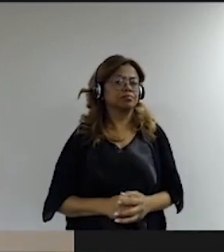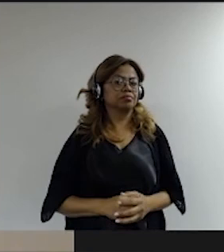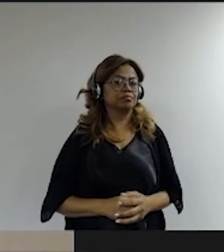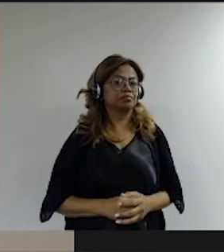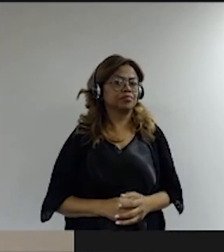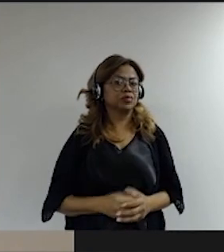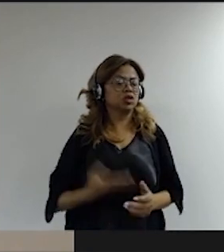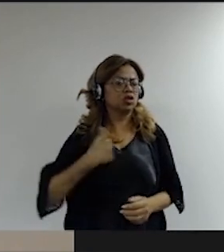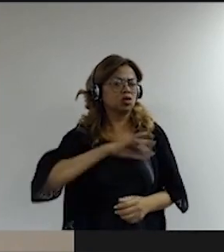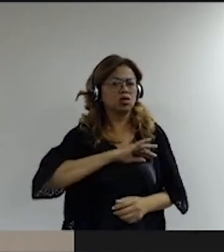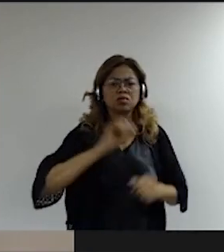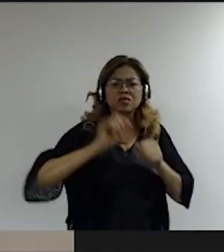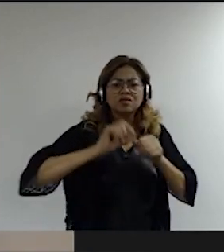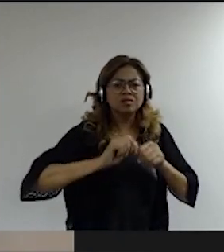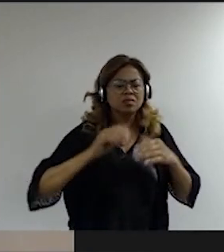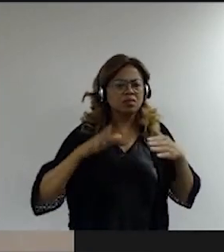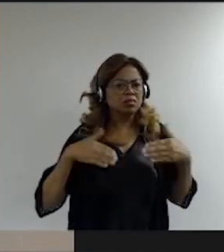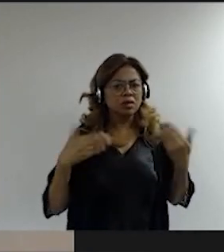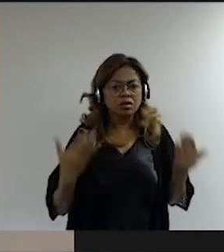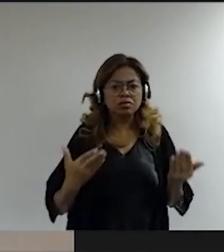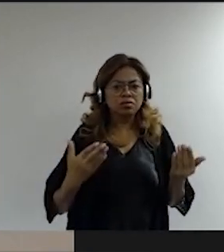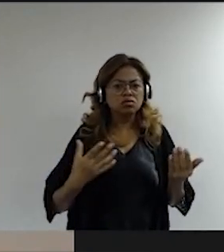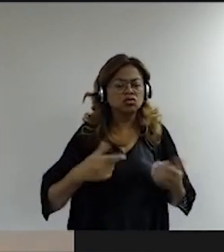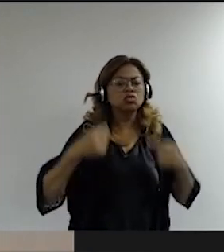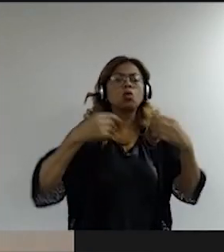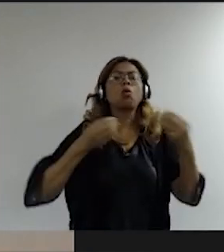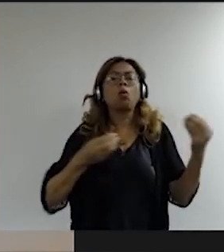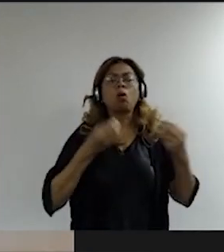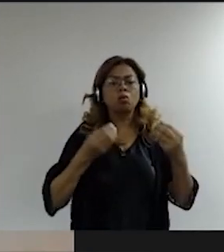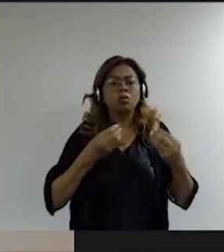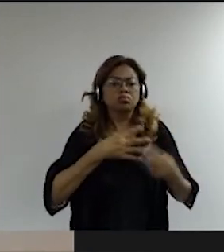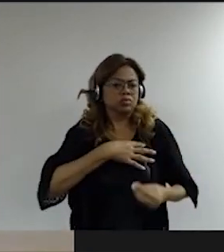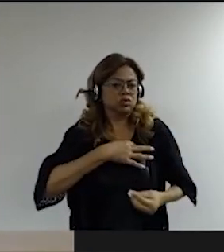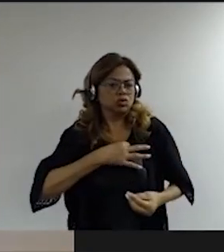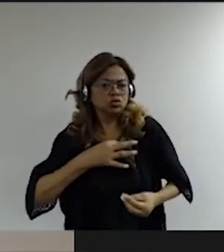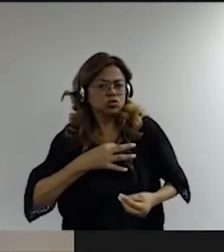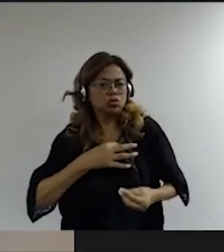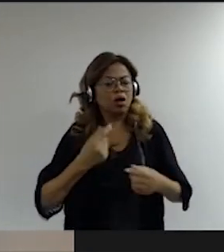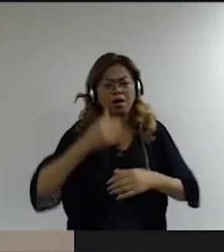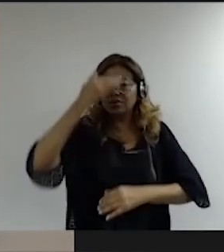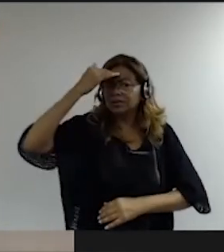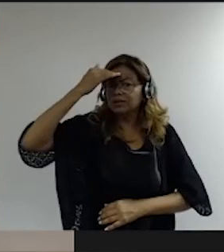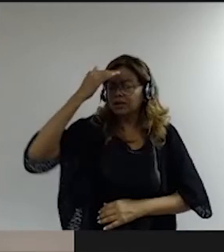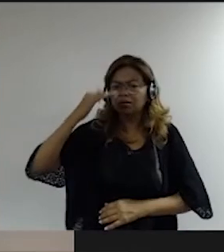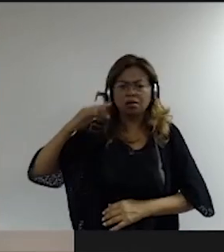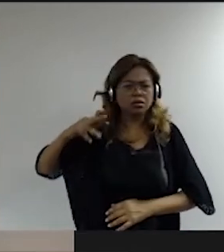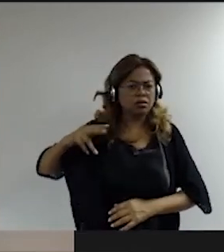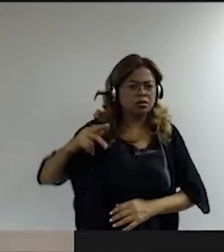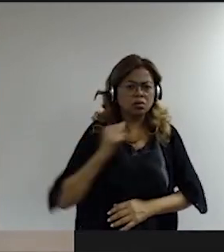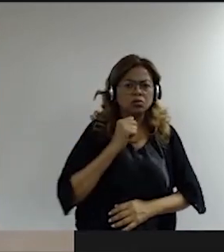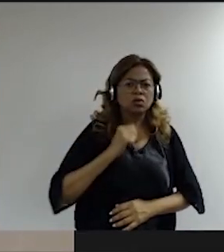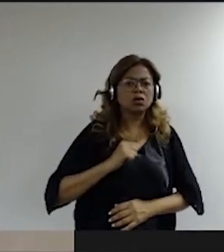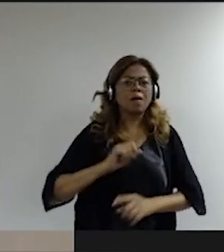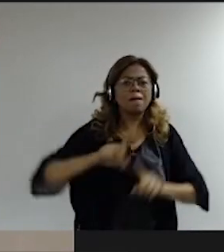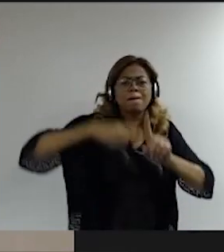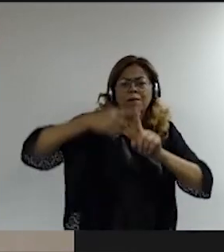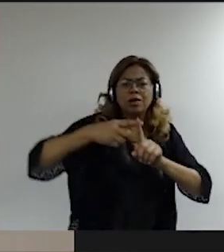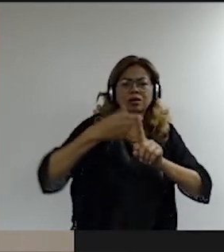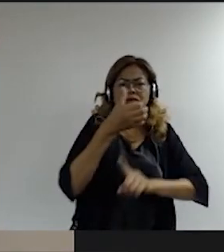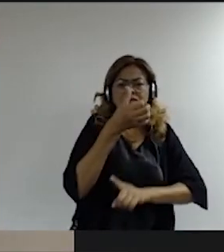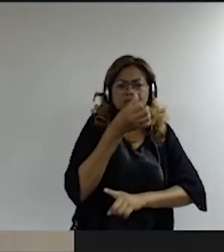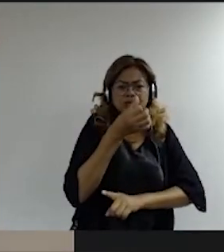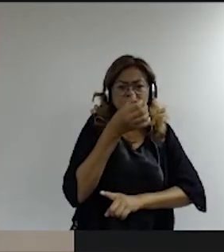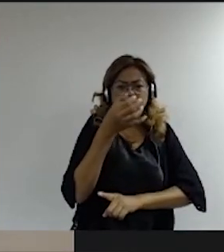e fizemos isso de forma voluntária, agradecendo aqui a todos os mais de 600 palestrantes